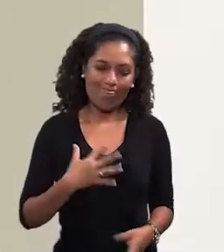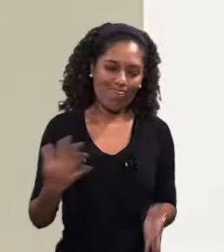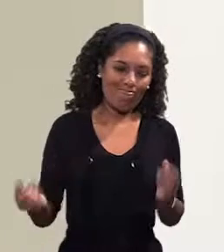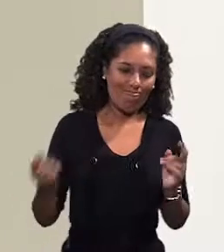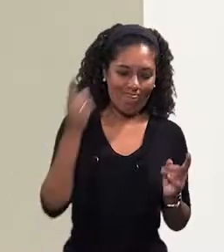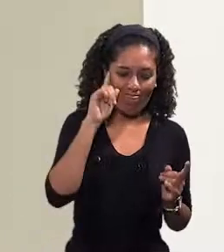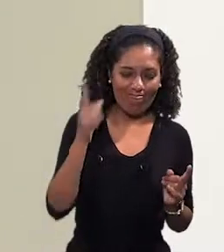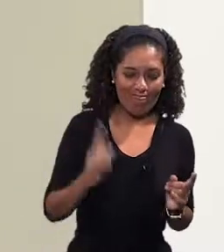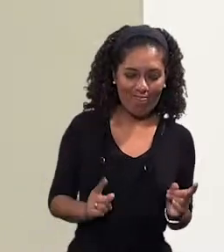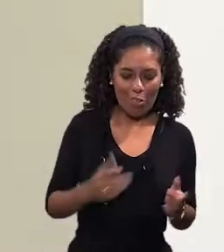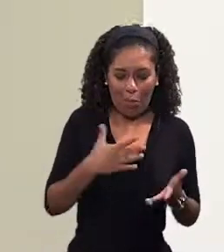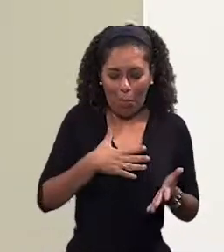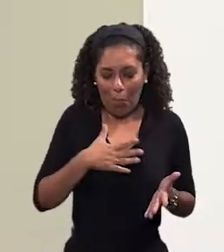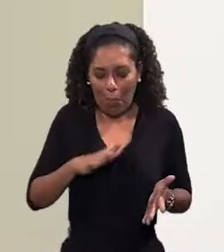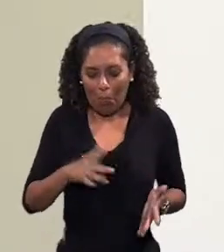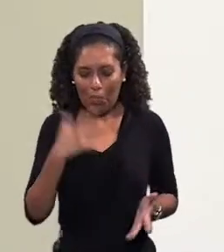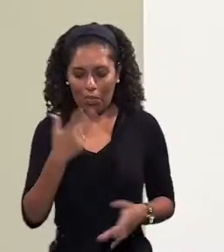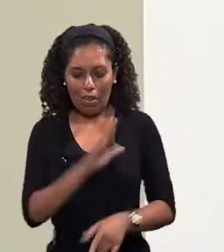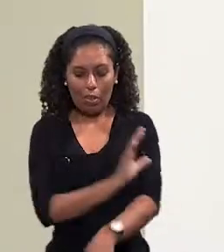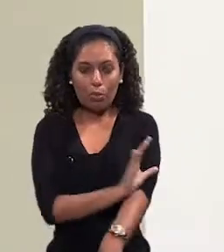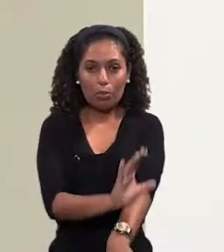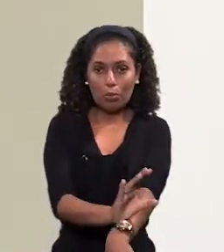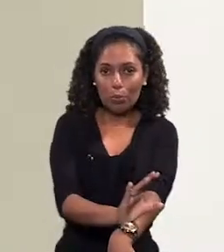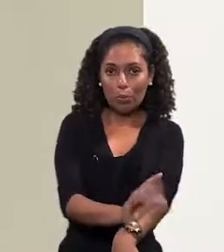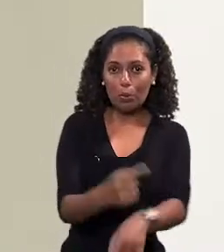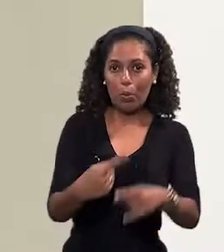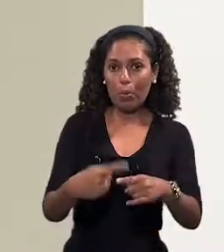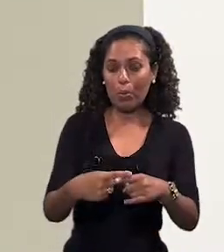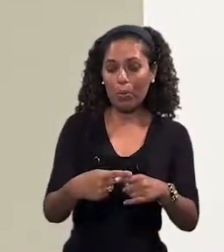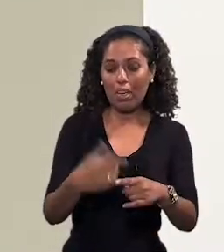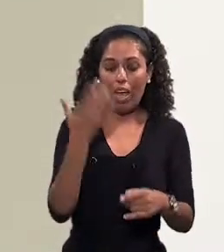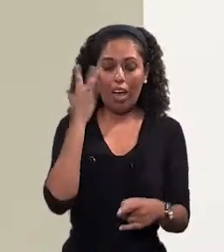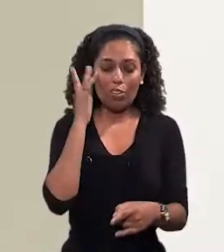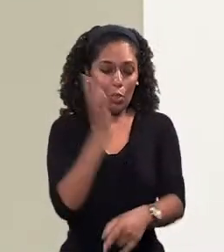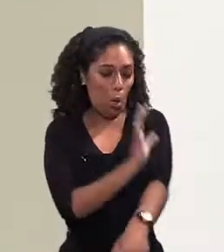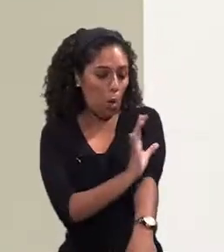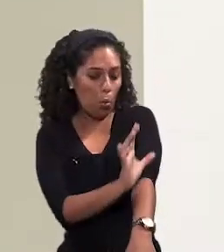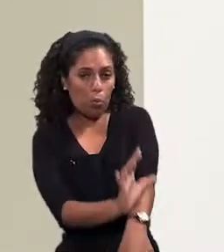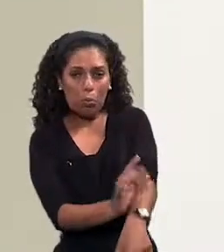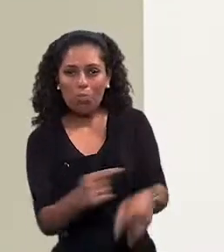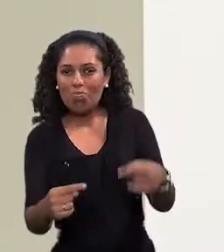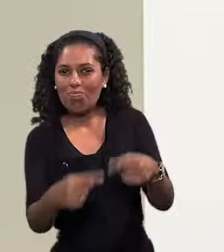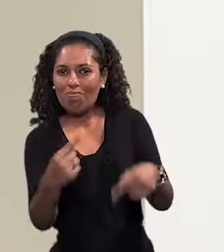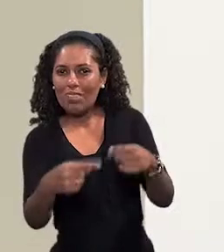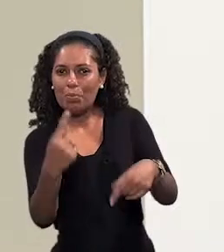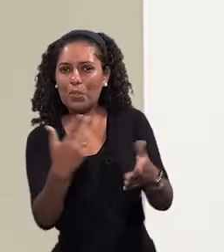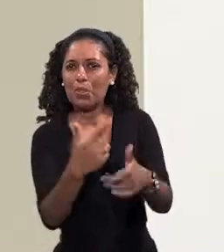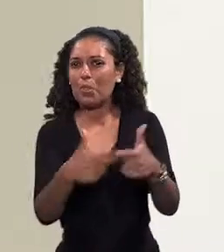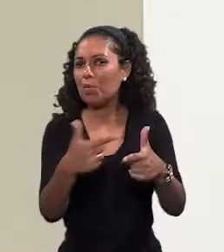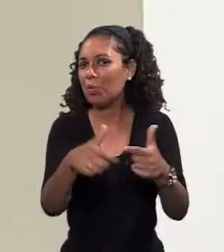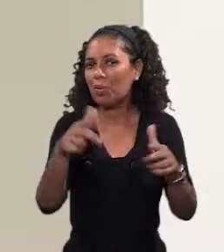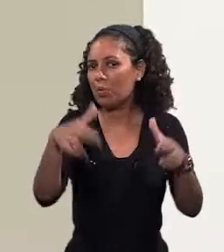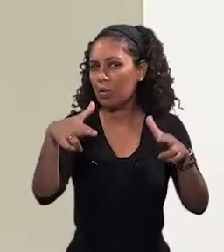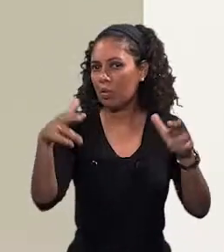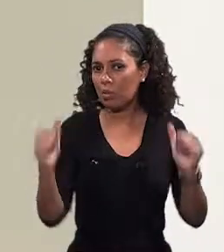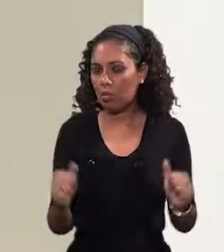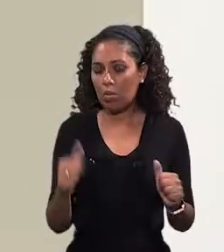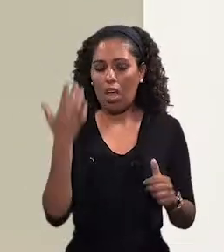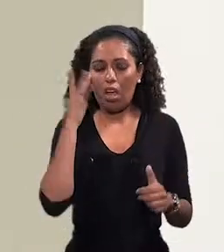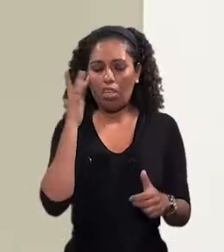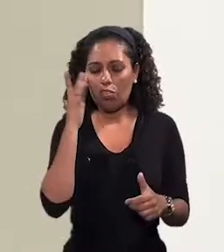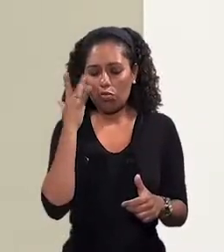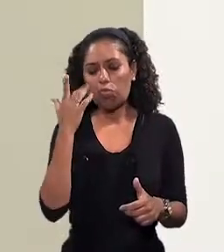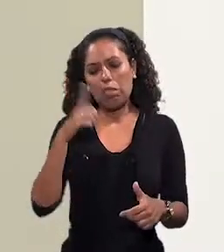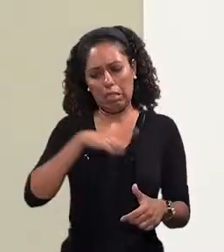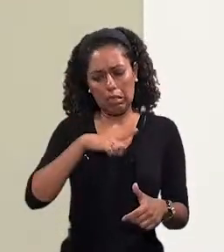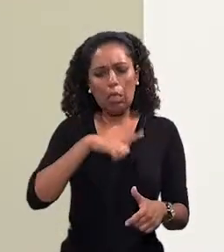falar de cultura, porque eu acredito que cultura não deve ser nunca um empecilho para a gente justificar o nosso atraso. Eu acho que não tem nada de errado com a cultura